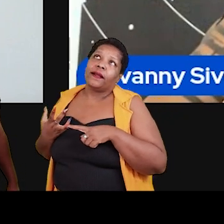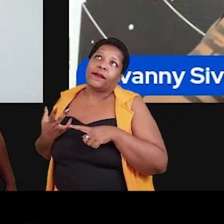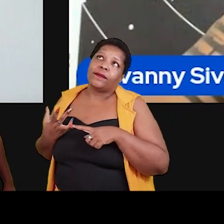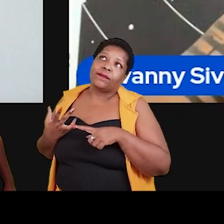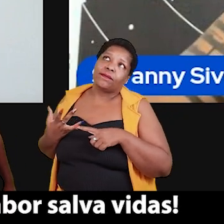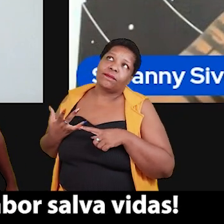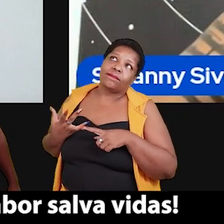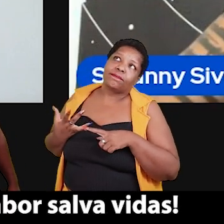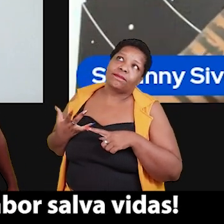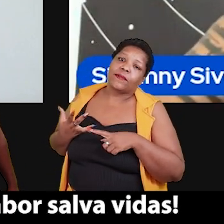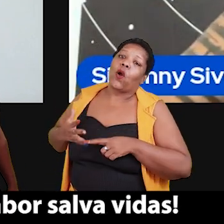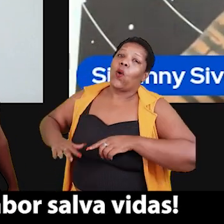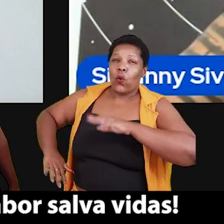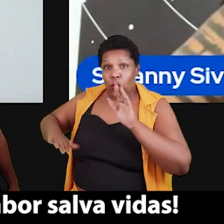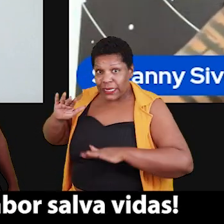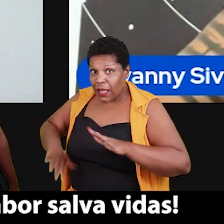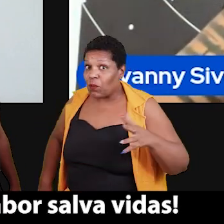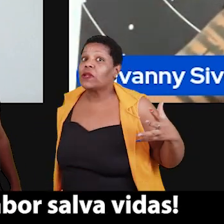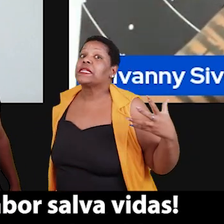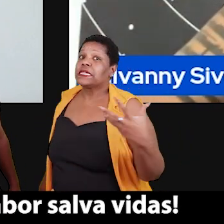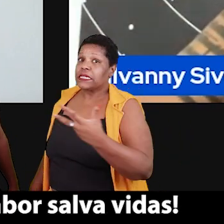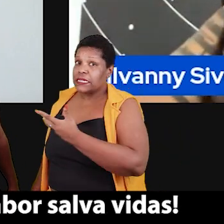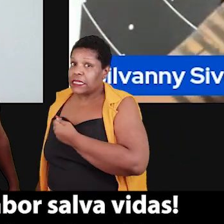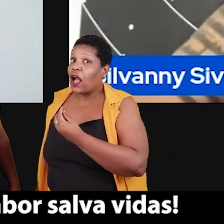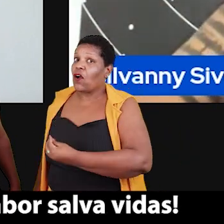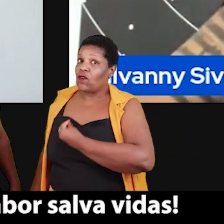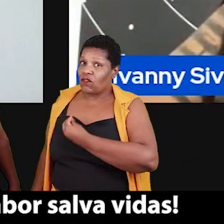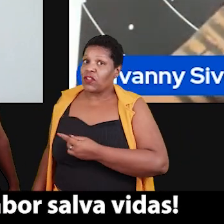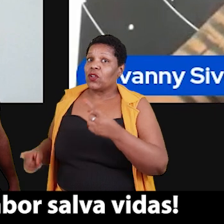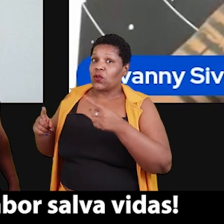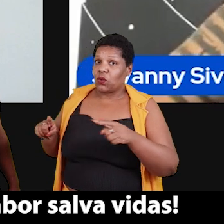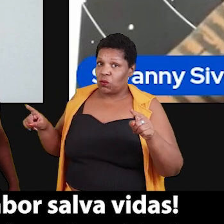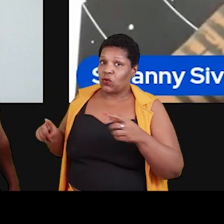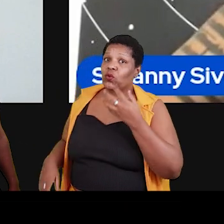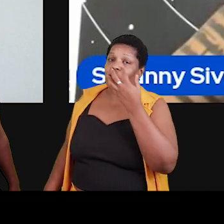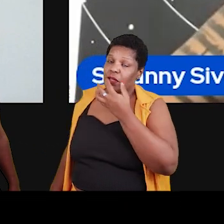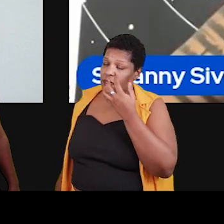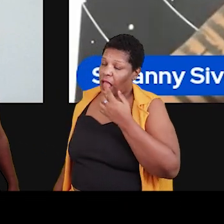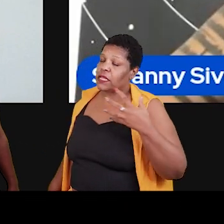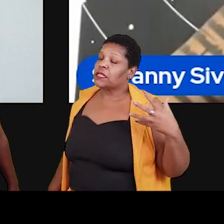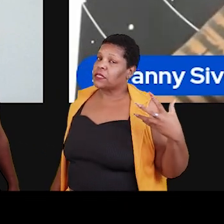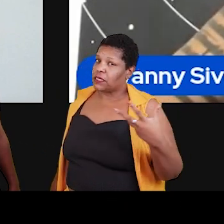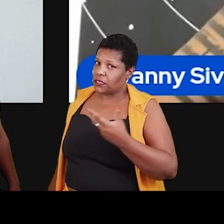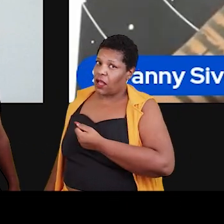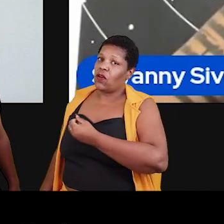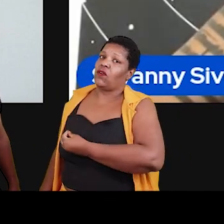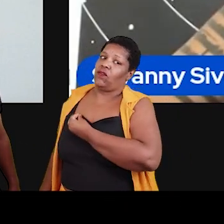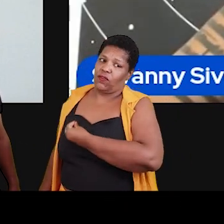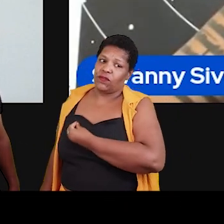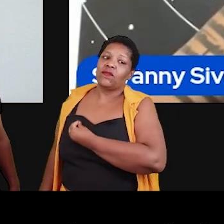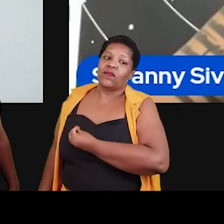mano, o tambor salva vidas, a música salva vidas.